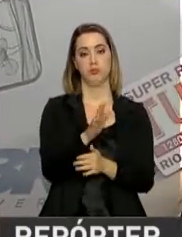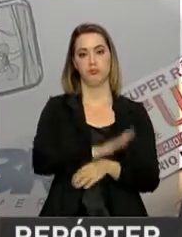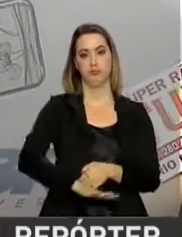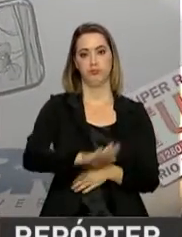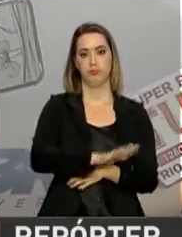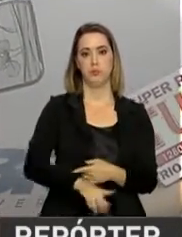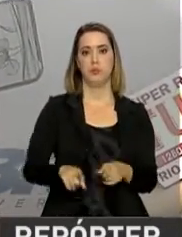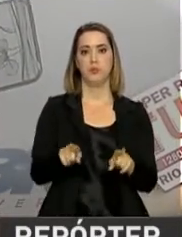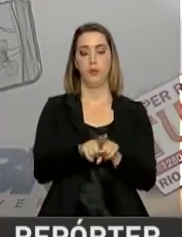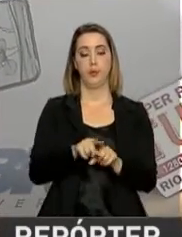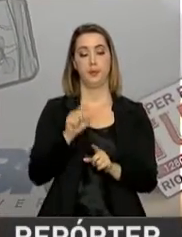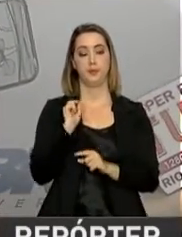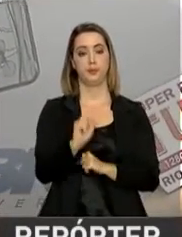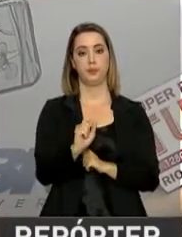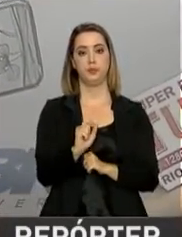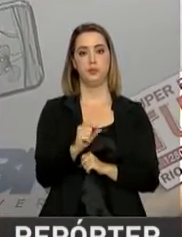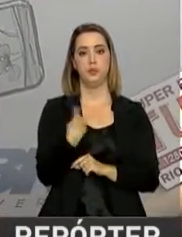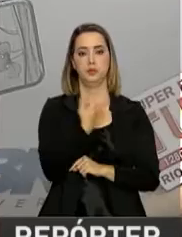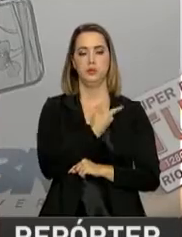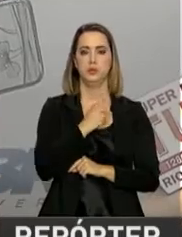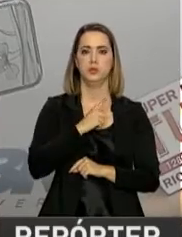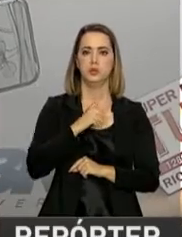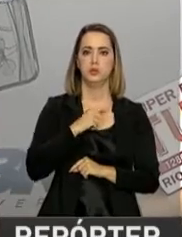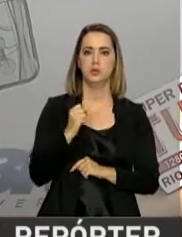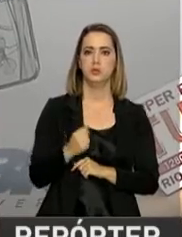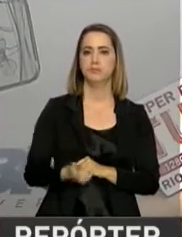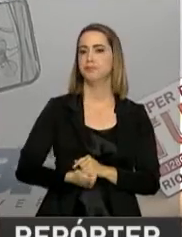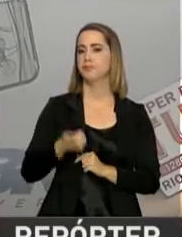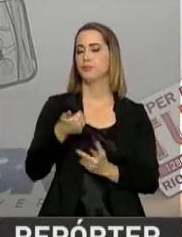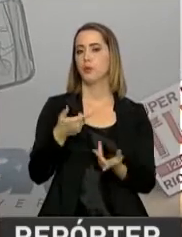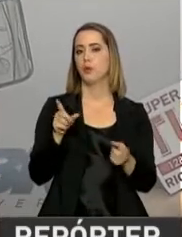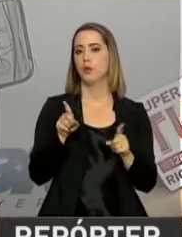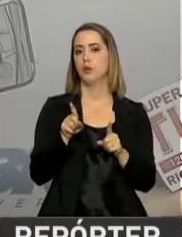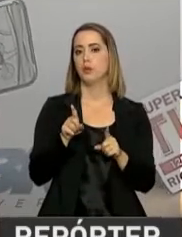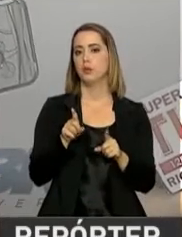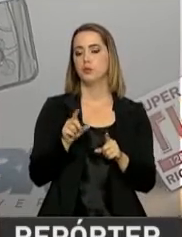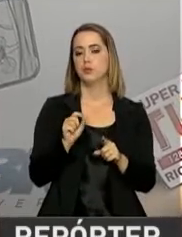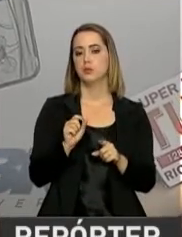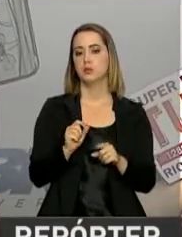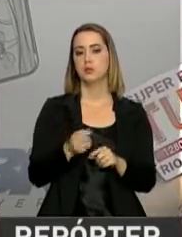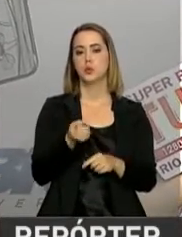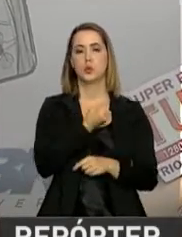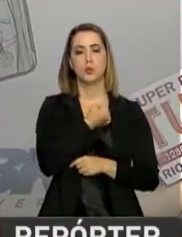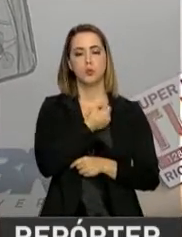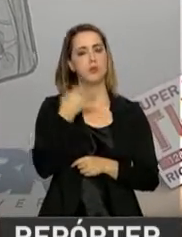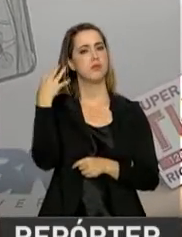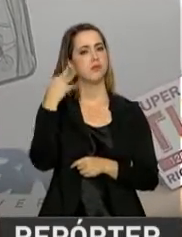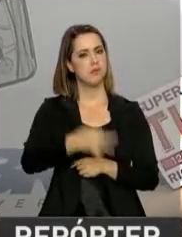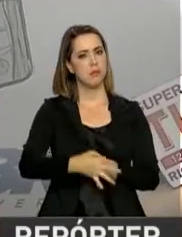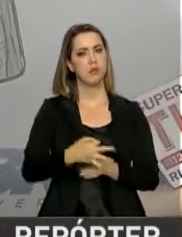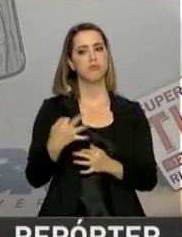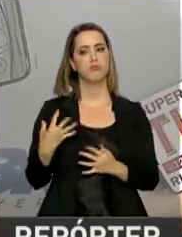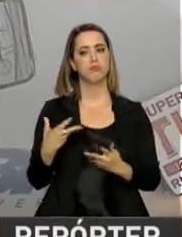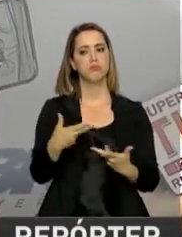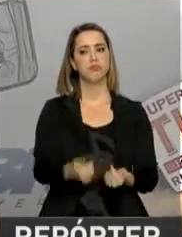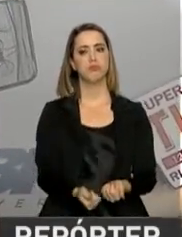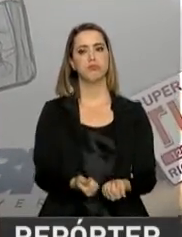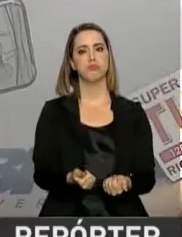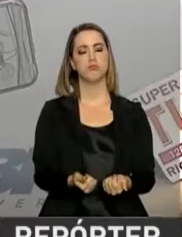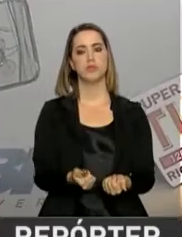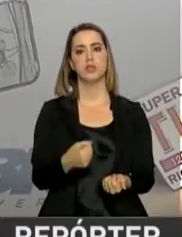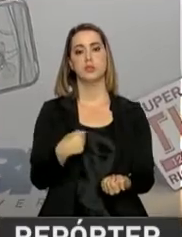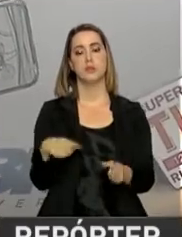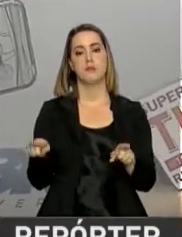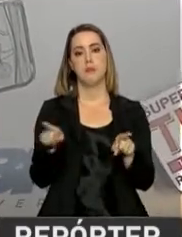crianças e para que tenhamos mais dados mais concretos, mais efetivos, né,